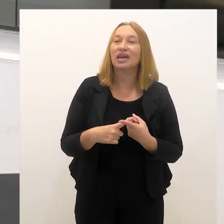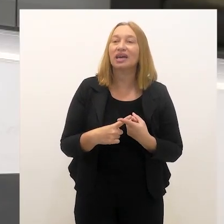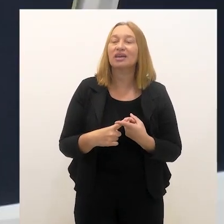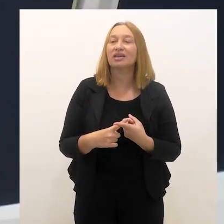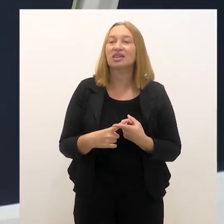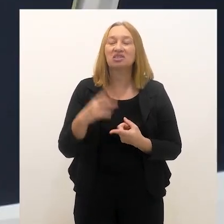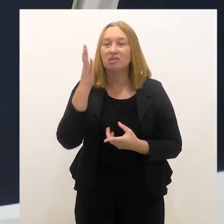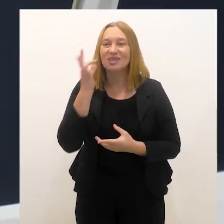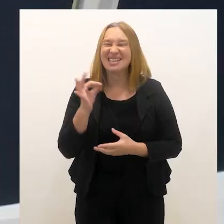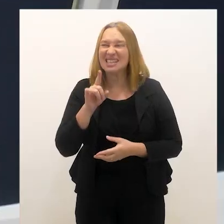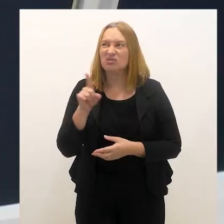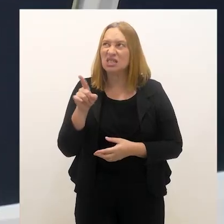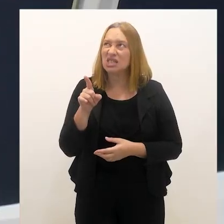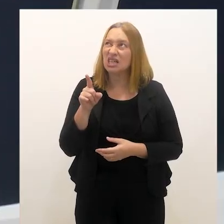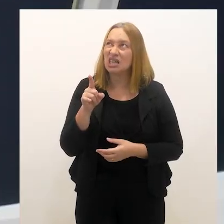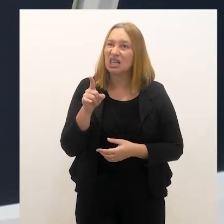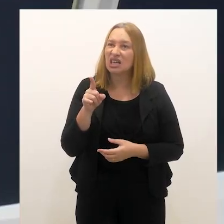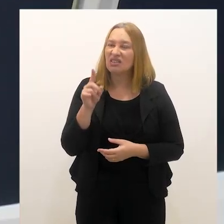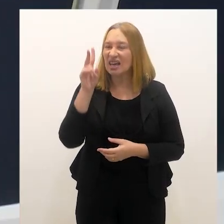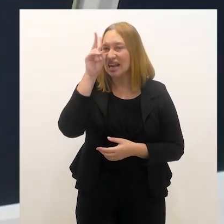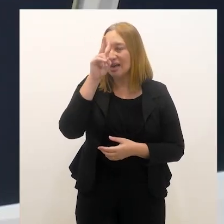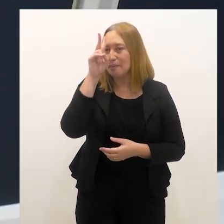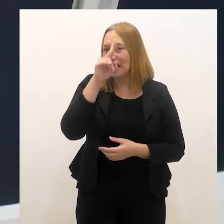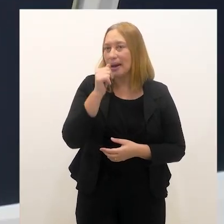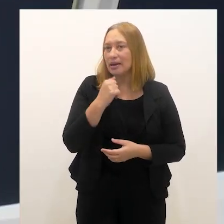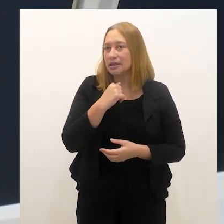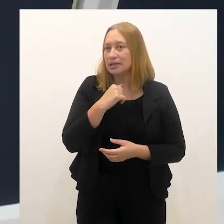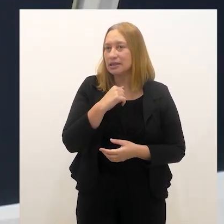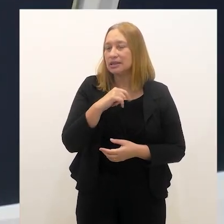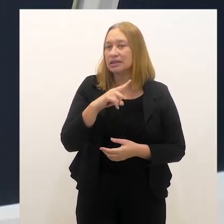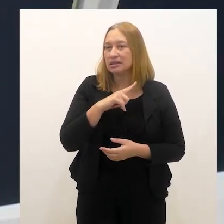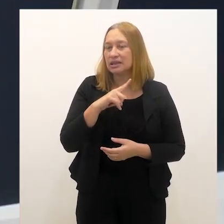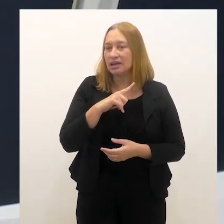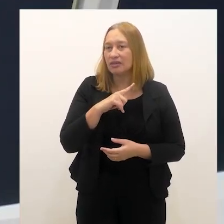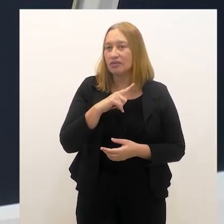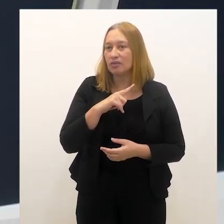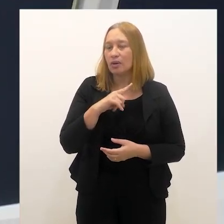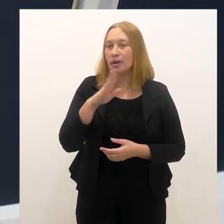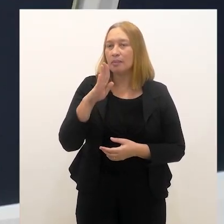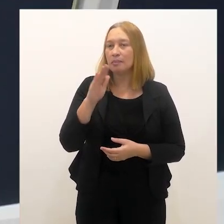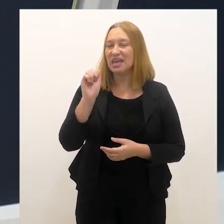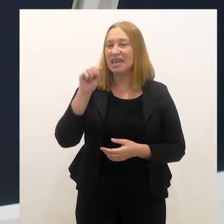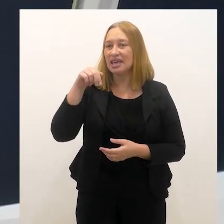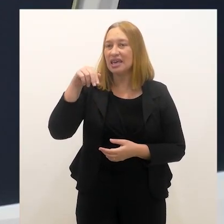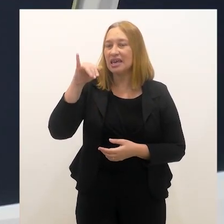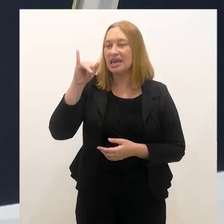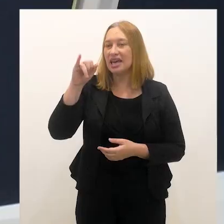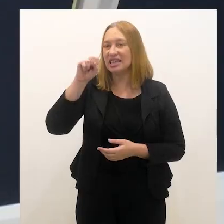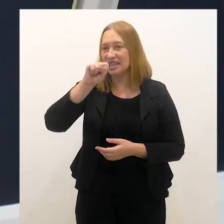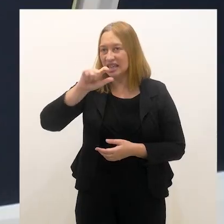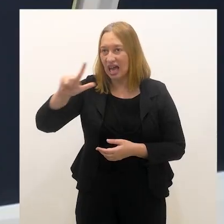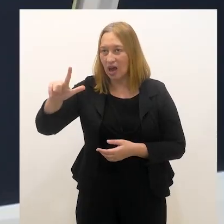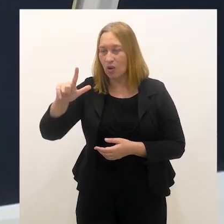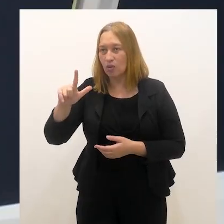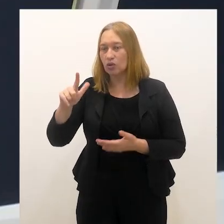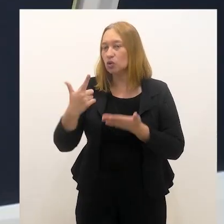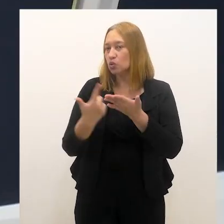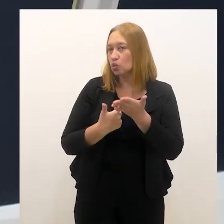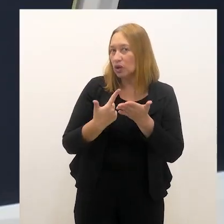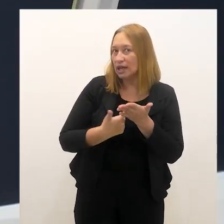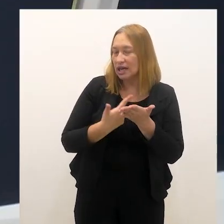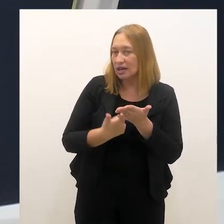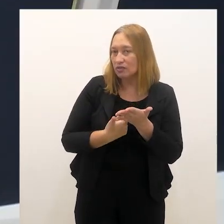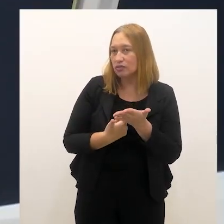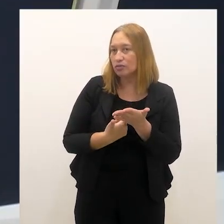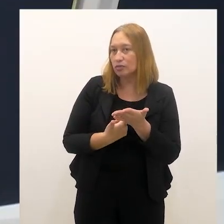Porque eu não sei se você vai se lembrar. Teve uma Bienal do Livro. E nessa